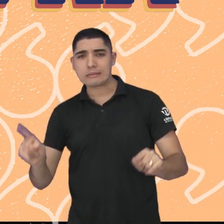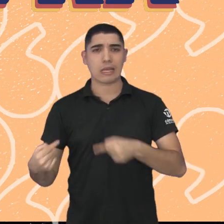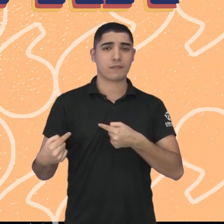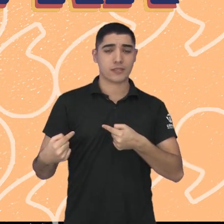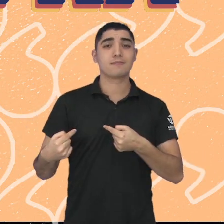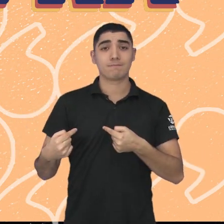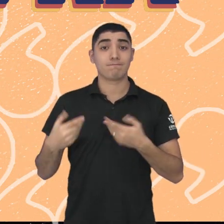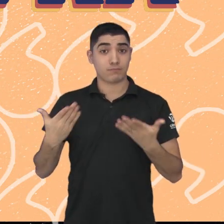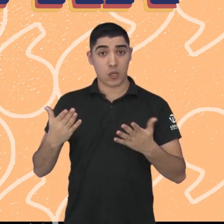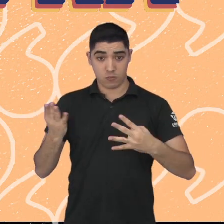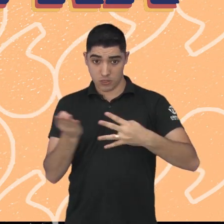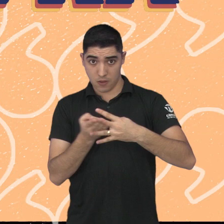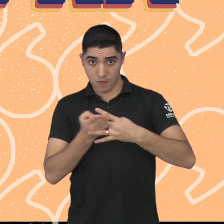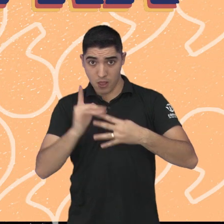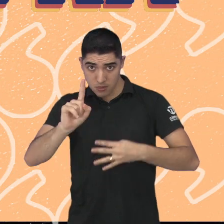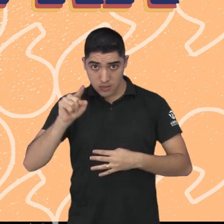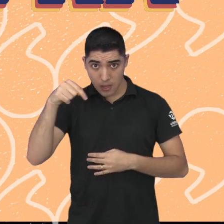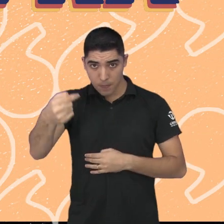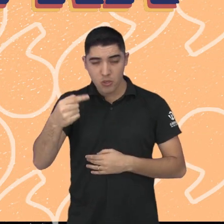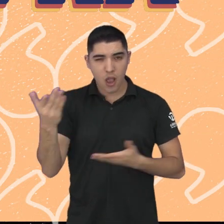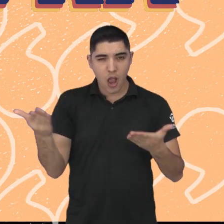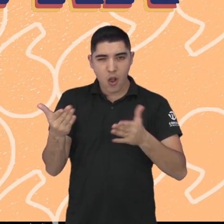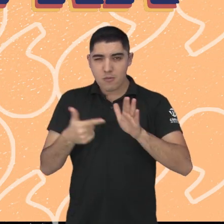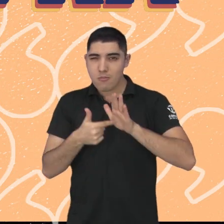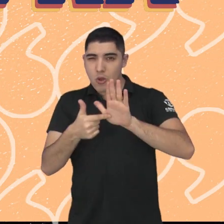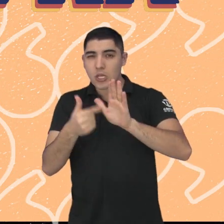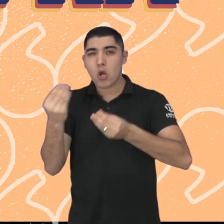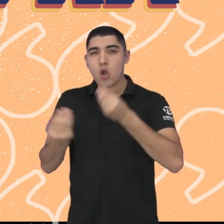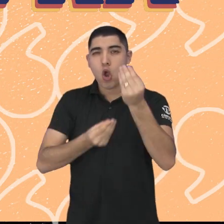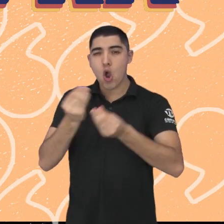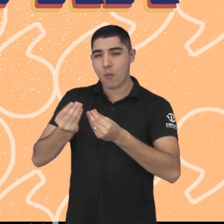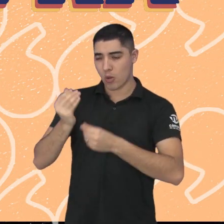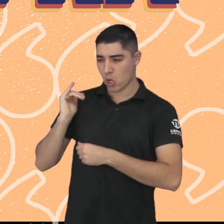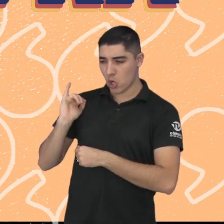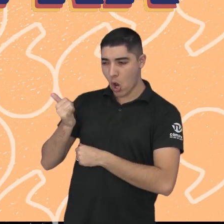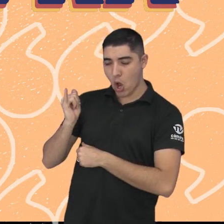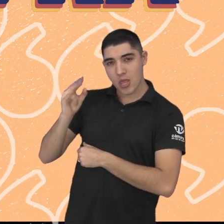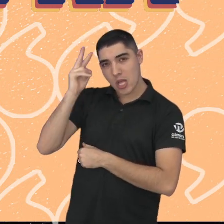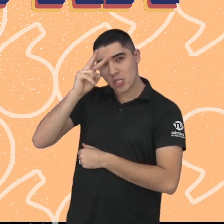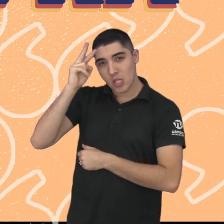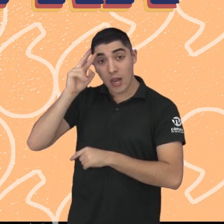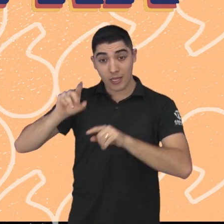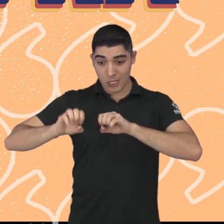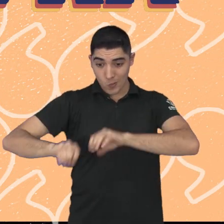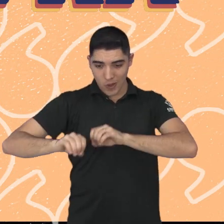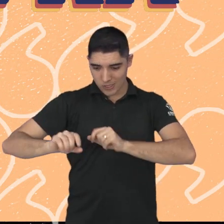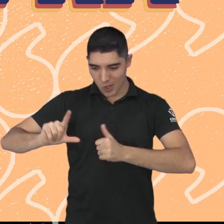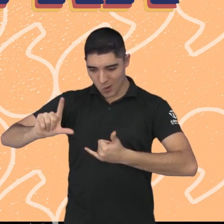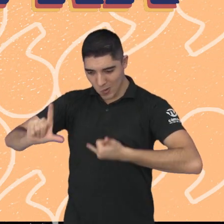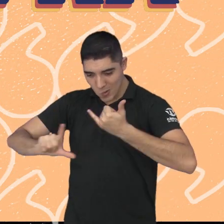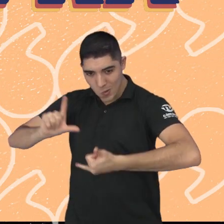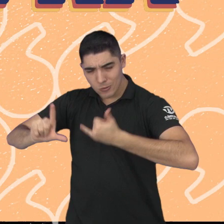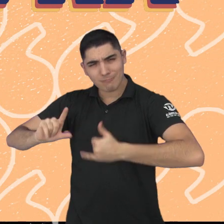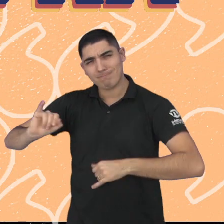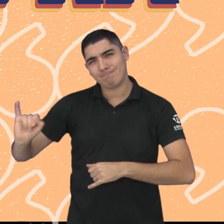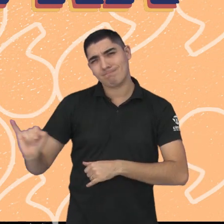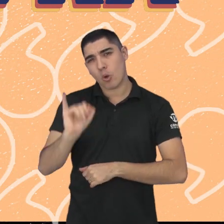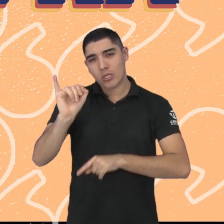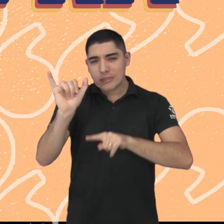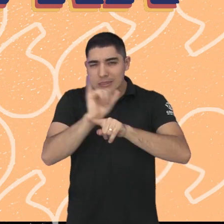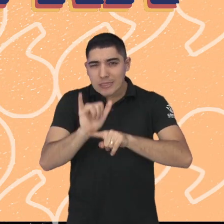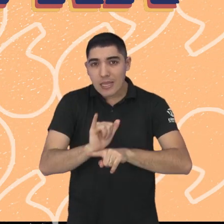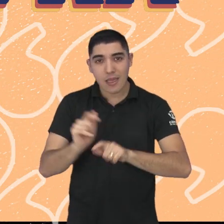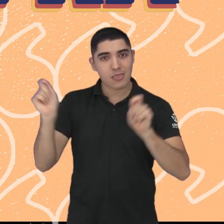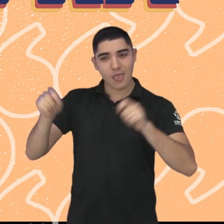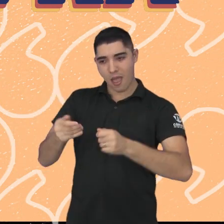principais desafios. Após o intervalo, vamos entender como a contação de histórias e a educação lúdica são